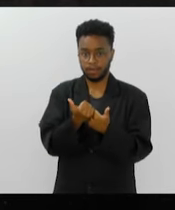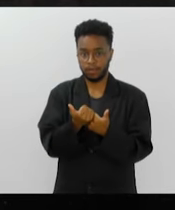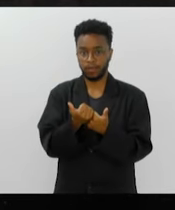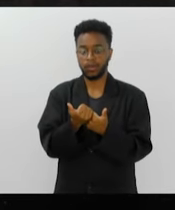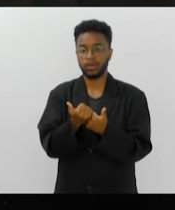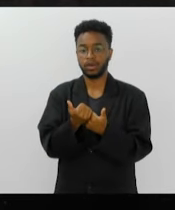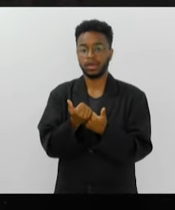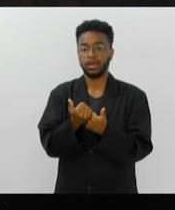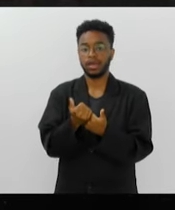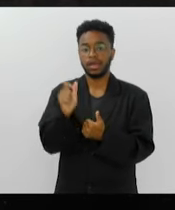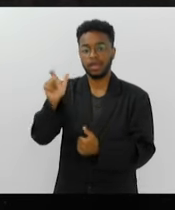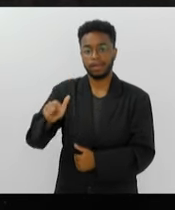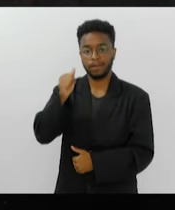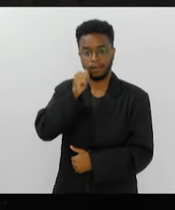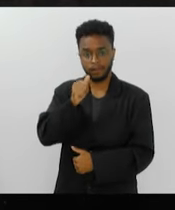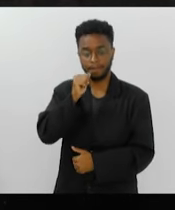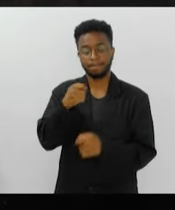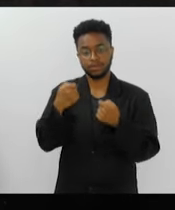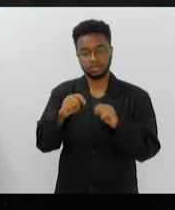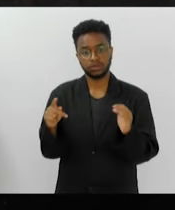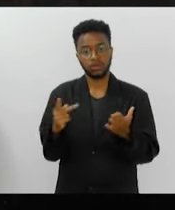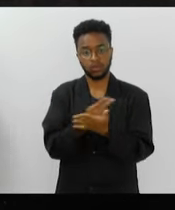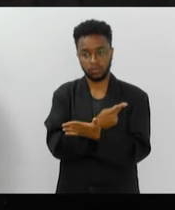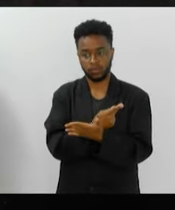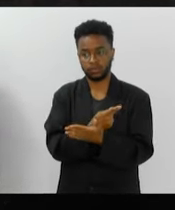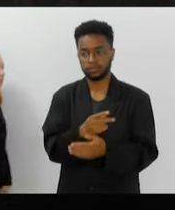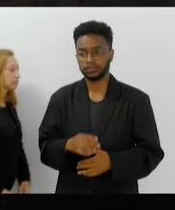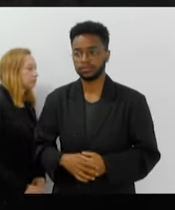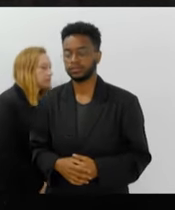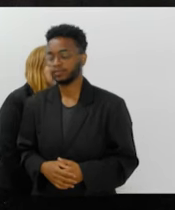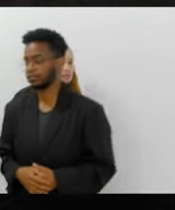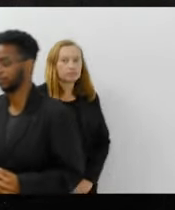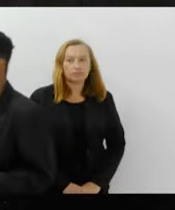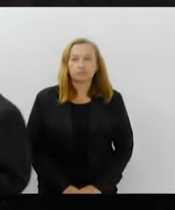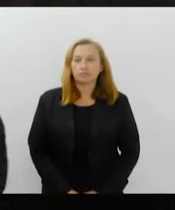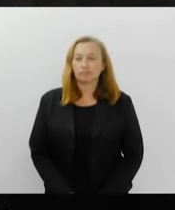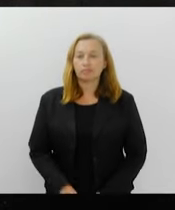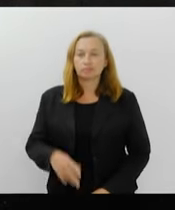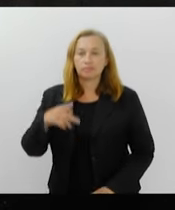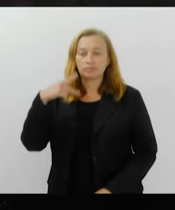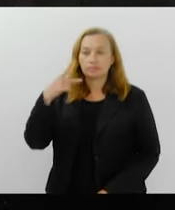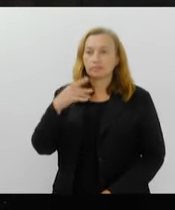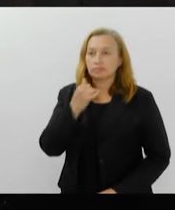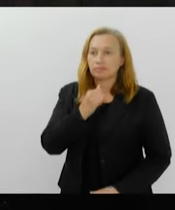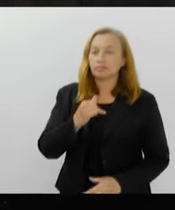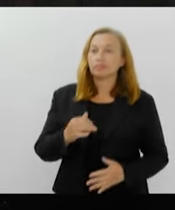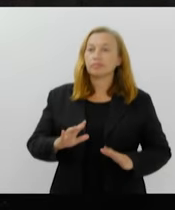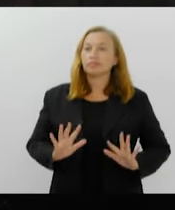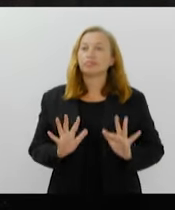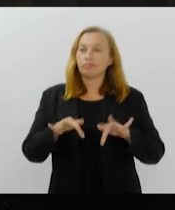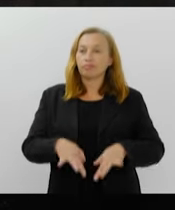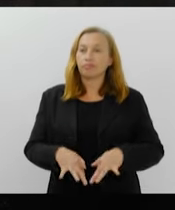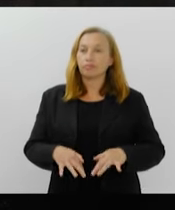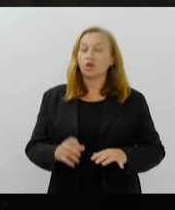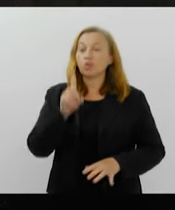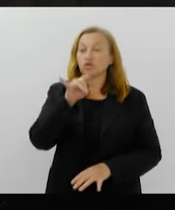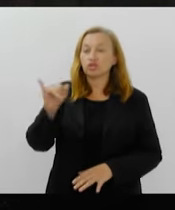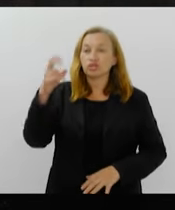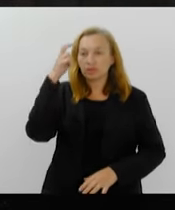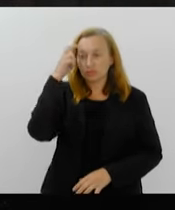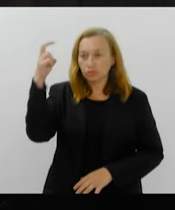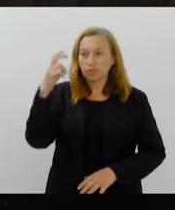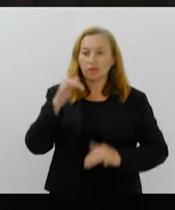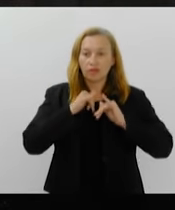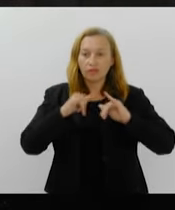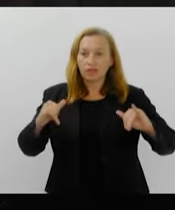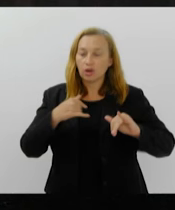camala hares deve ser feito aqui no Parlamento Fluminense e por fim comemorar o Dia da cultura e avisar